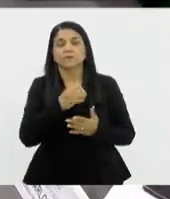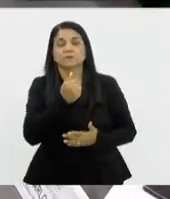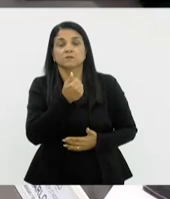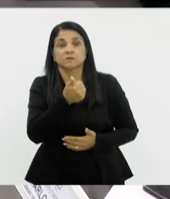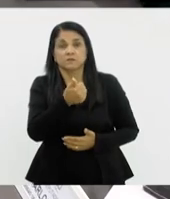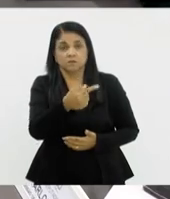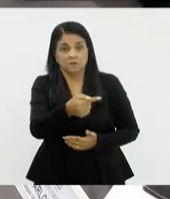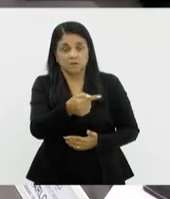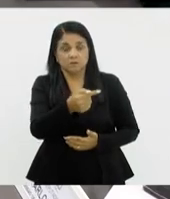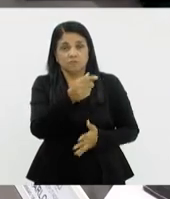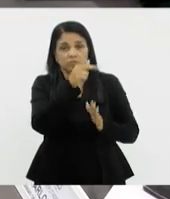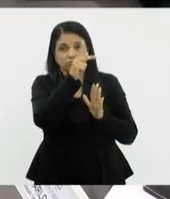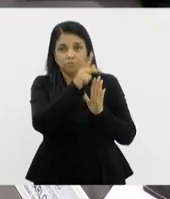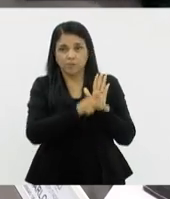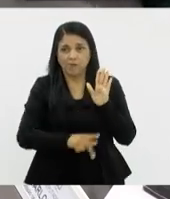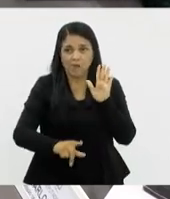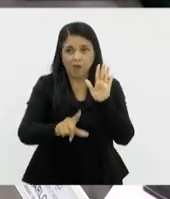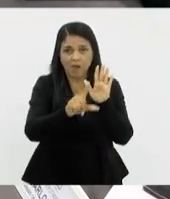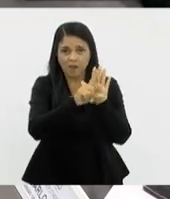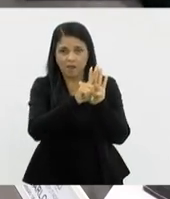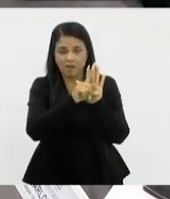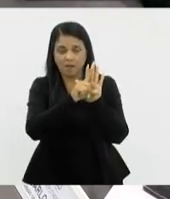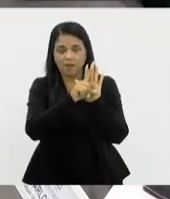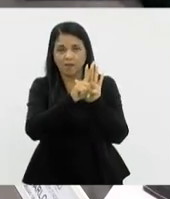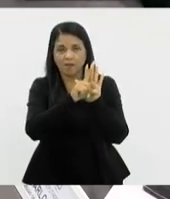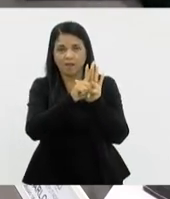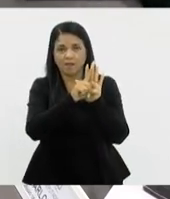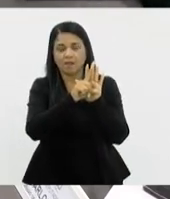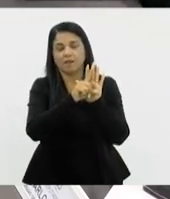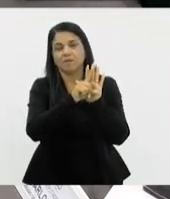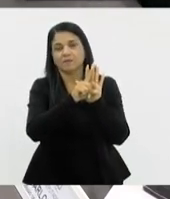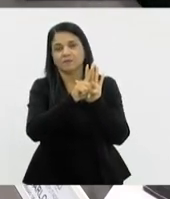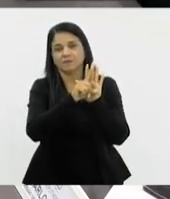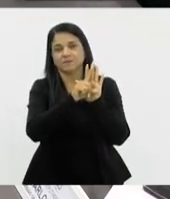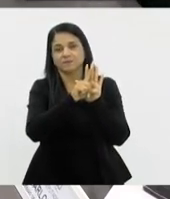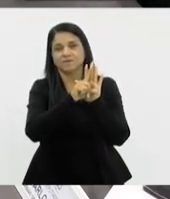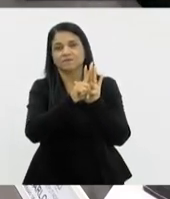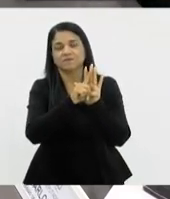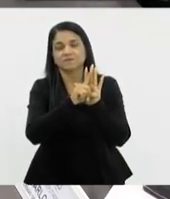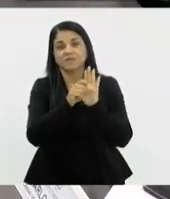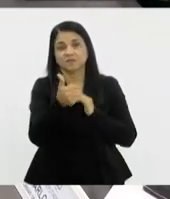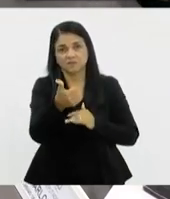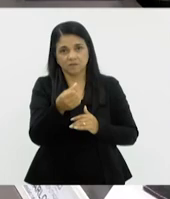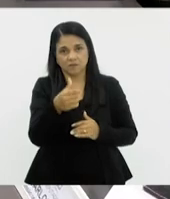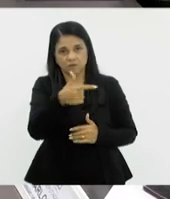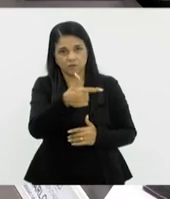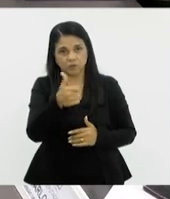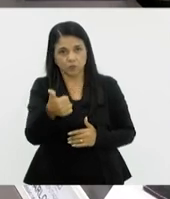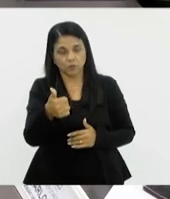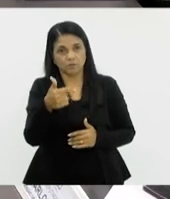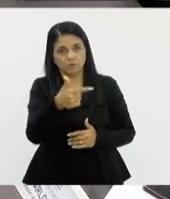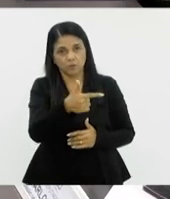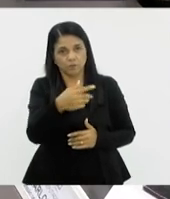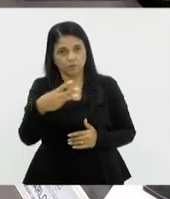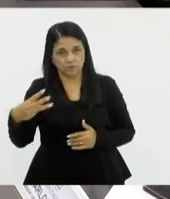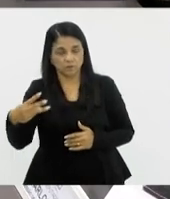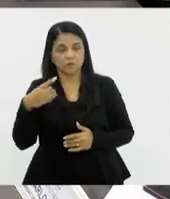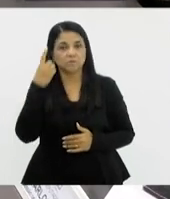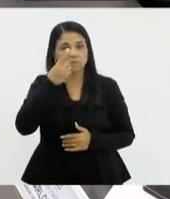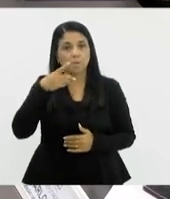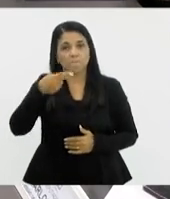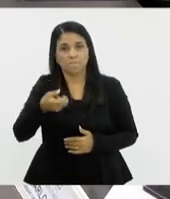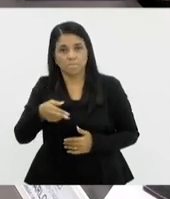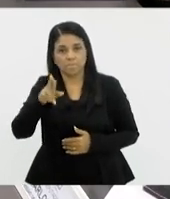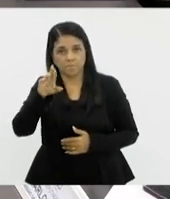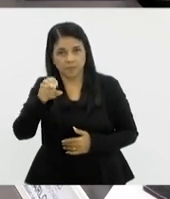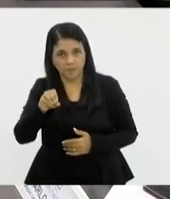Esse aí já foi proclamado o resultado, né? Já. 17 da pauta. Projeto de lei 1621 de 23, de autoria do deputado Pedro Ricardo, que dispõe sobre